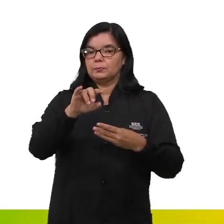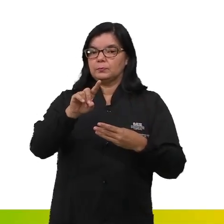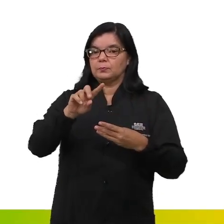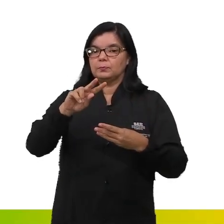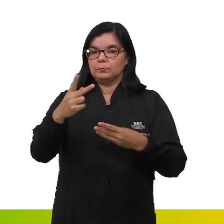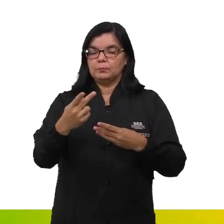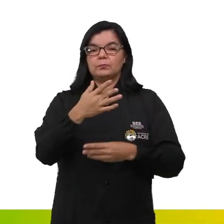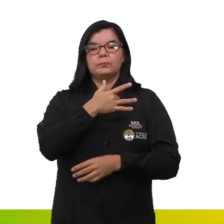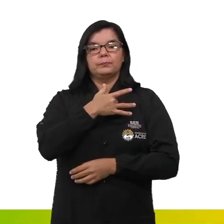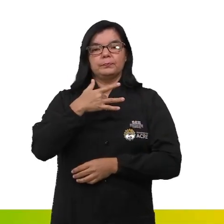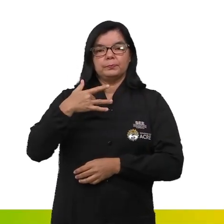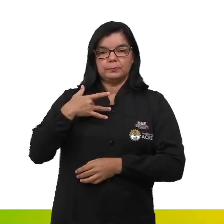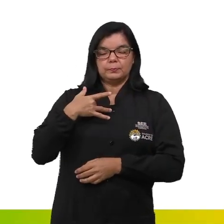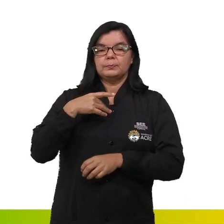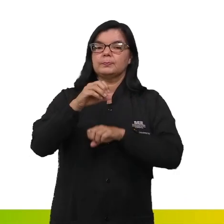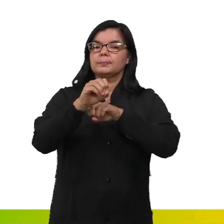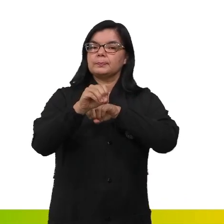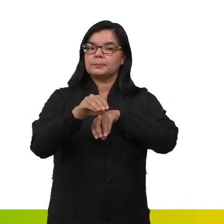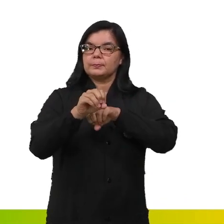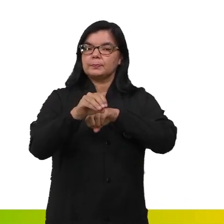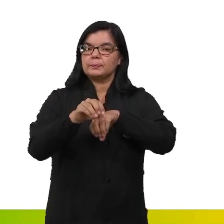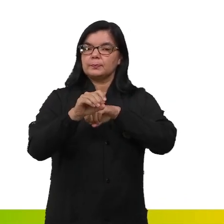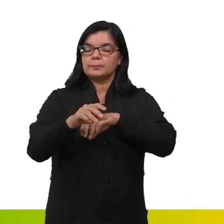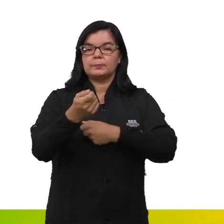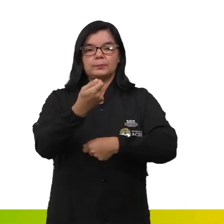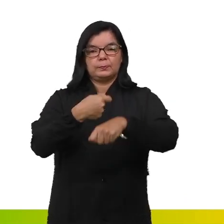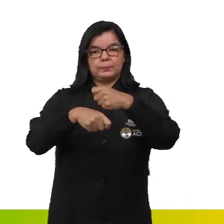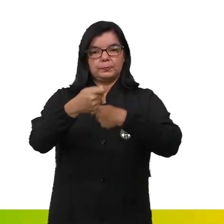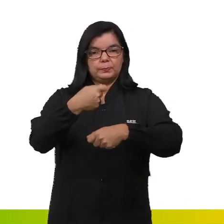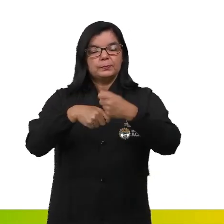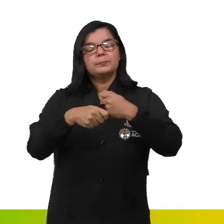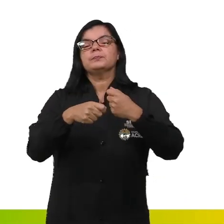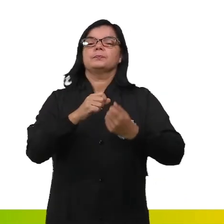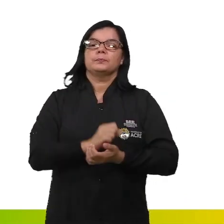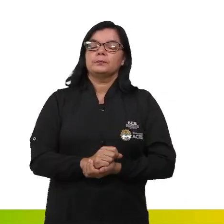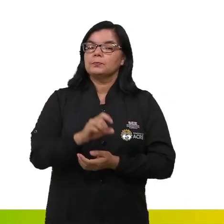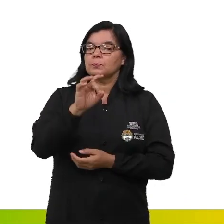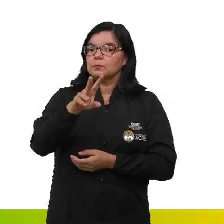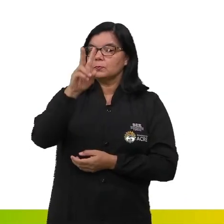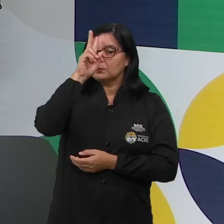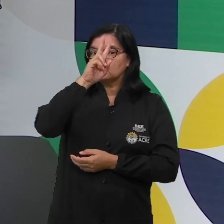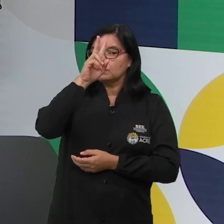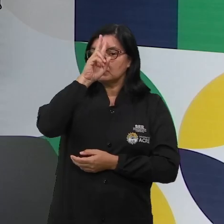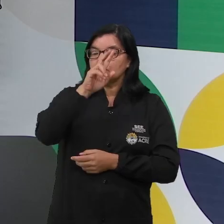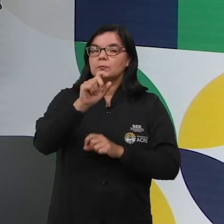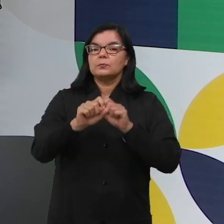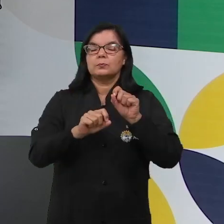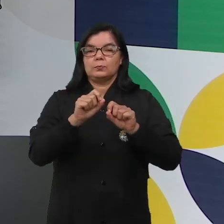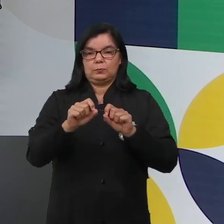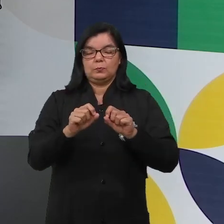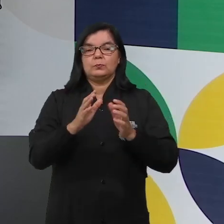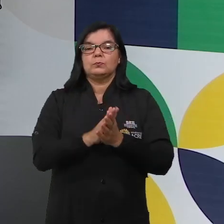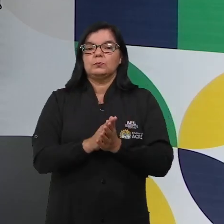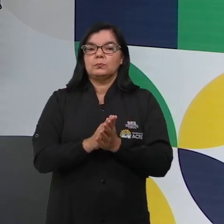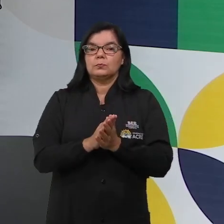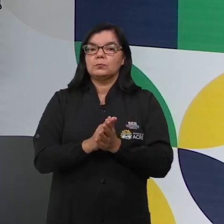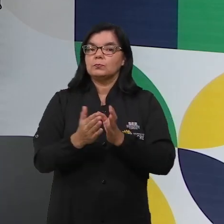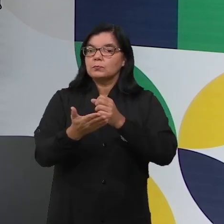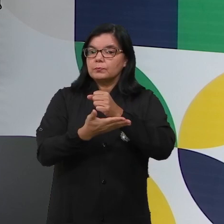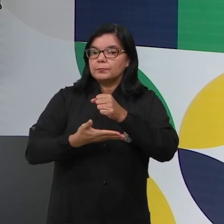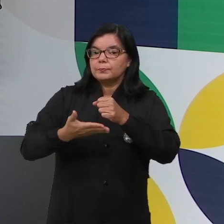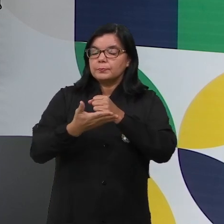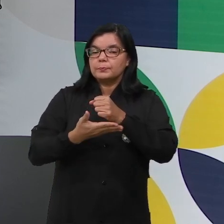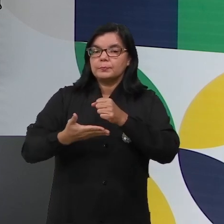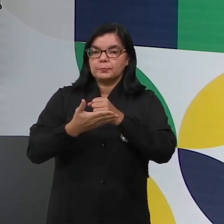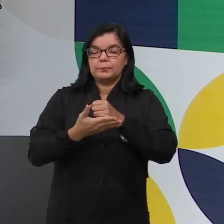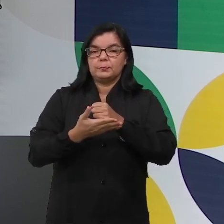é saúde, educação e economia. Só lembrando, pessoal, esses são os fatores básicos